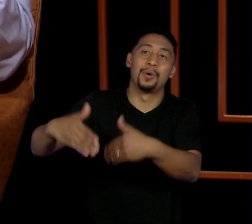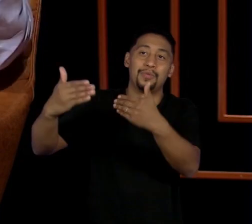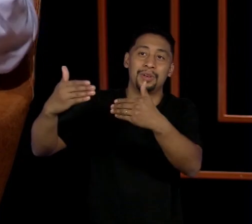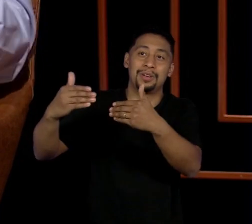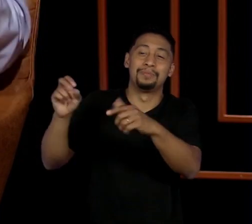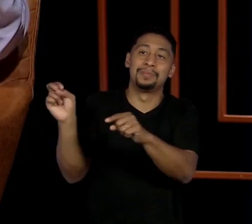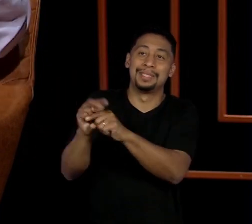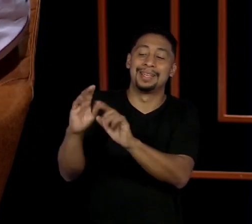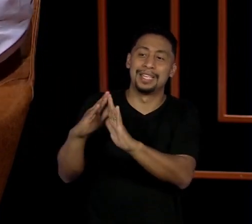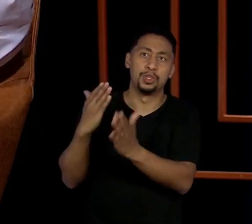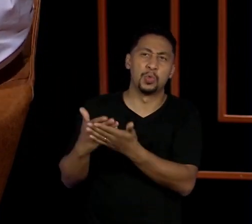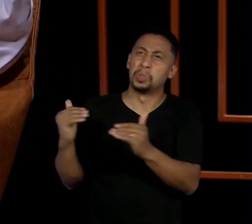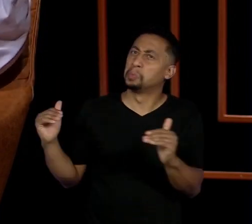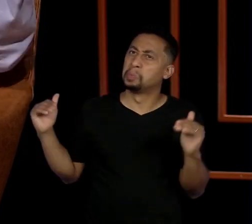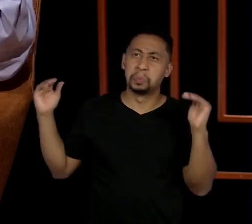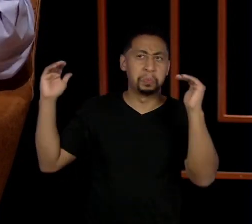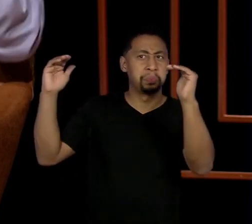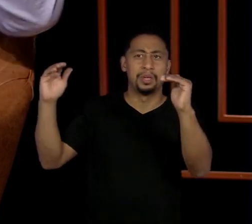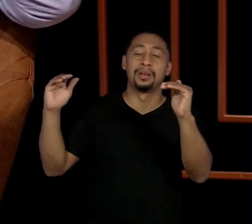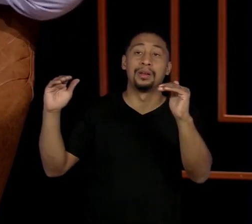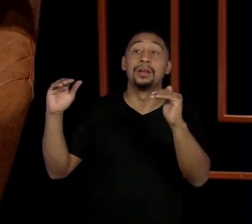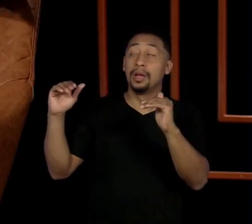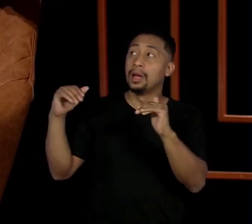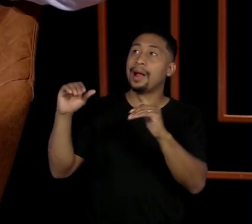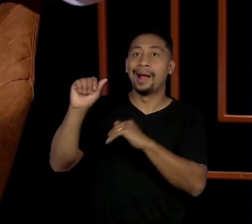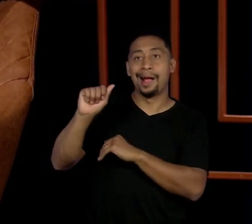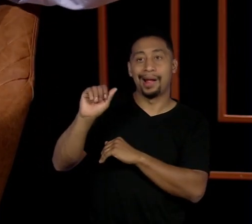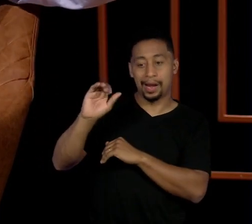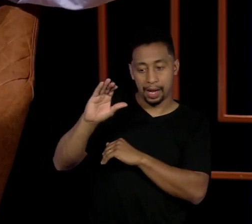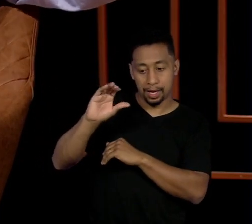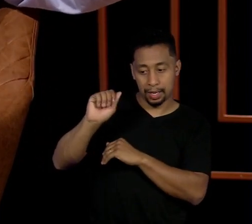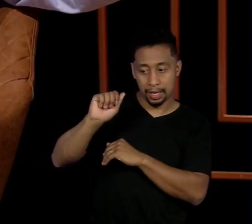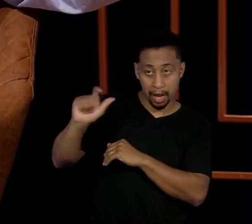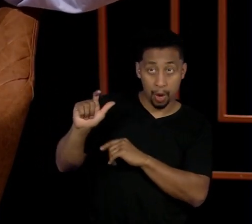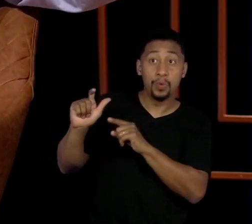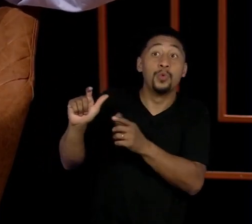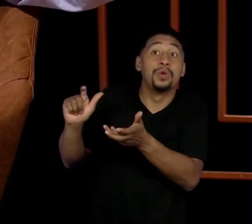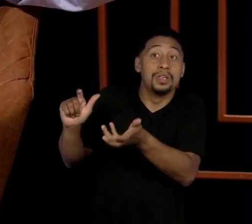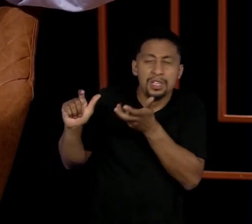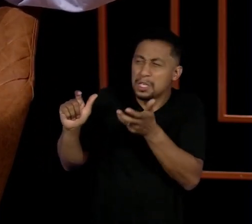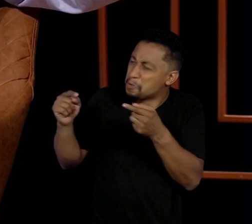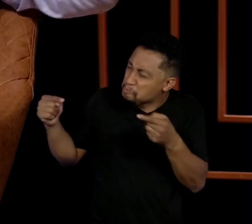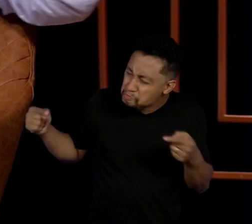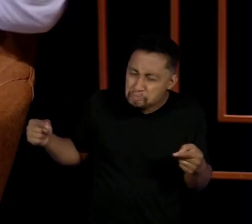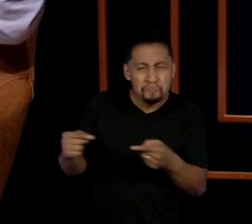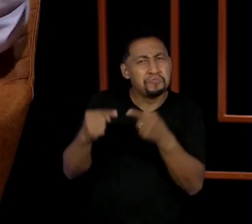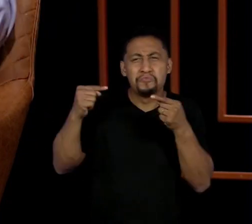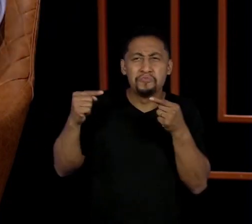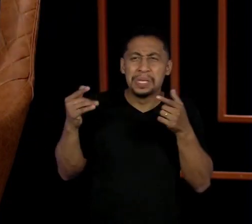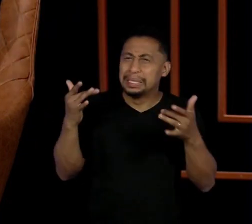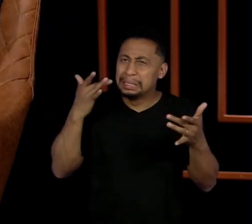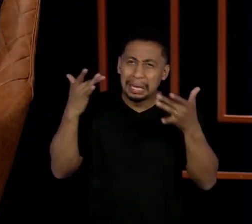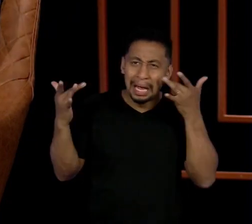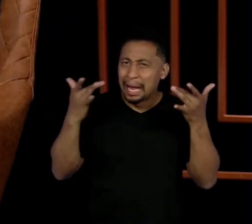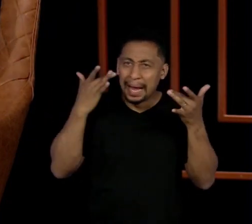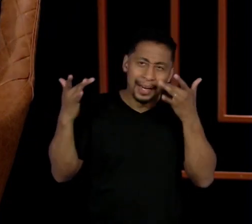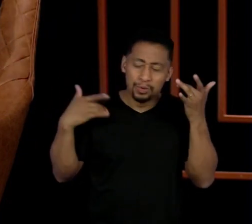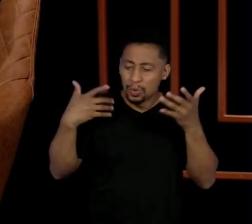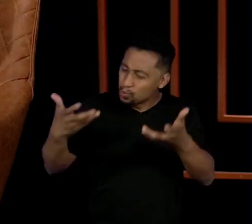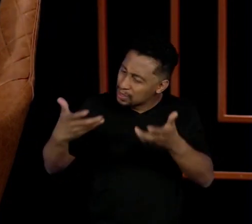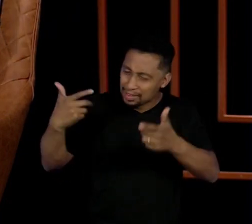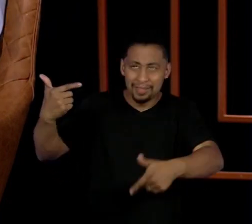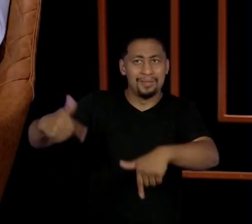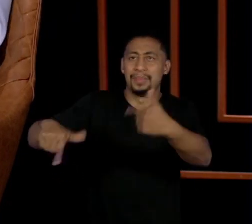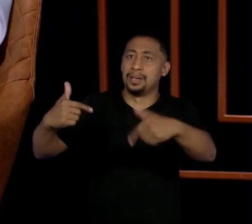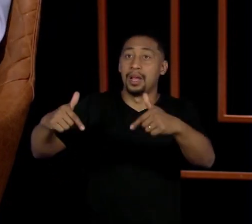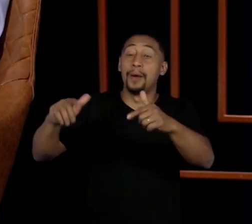CAL que, de fato, eu queria ser ator. Eu sabia que eu queria trabalhar naquela área. entendeu? Mas eu queria... Na Cal eu